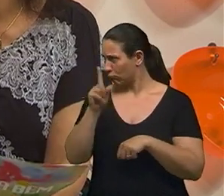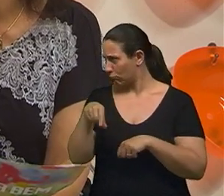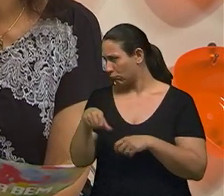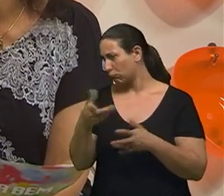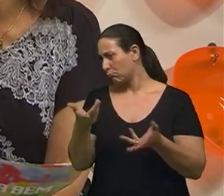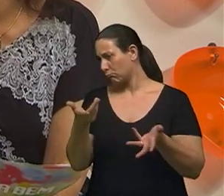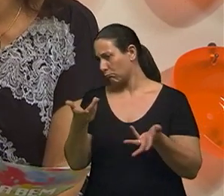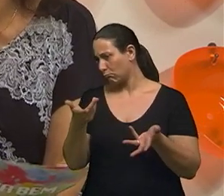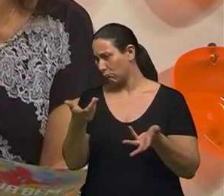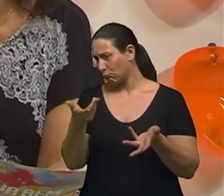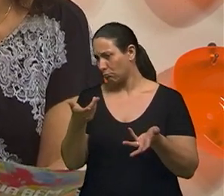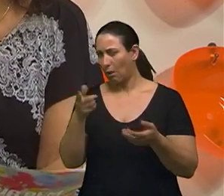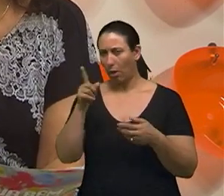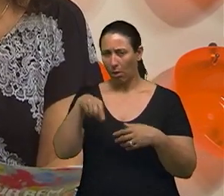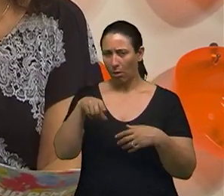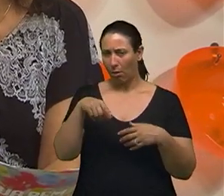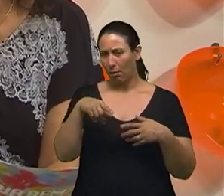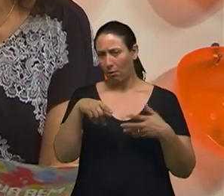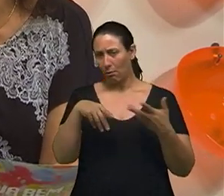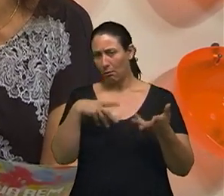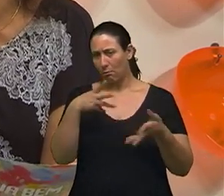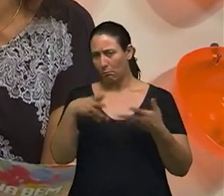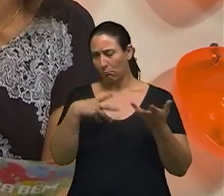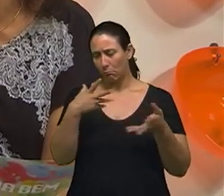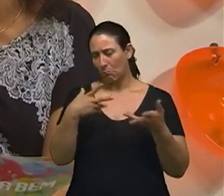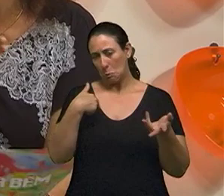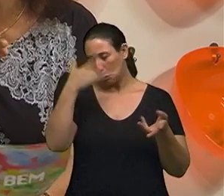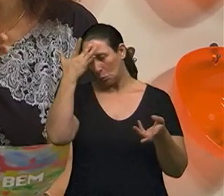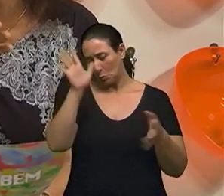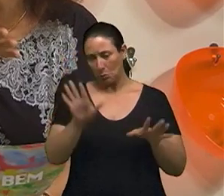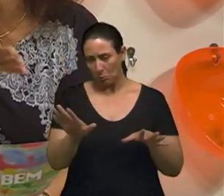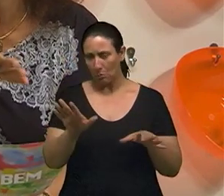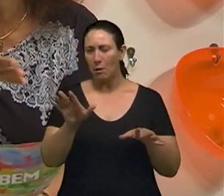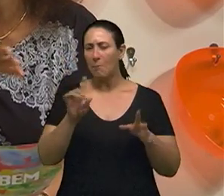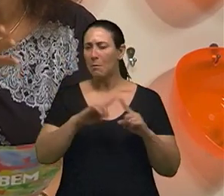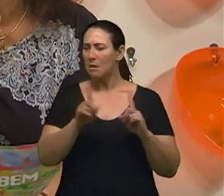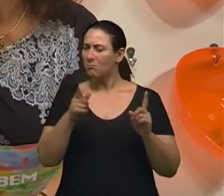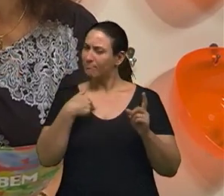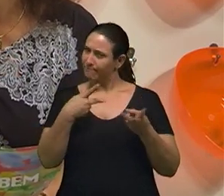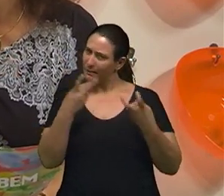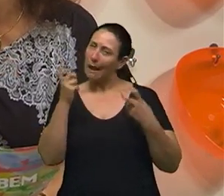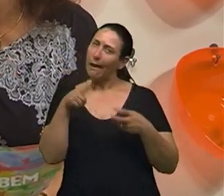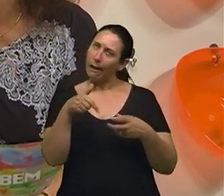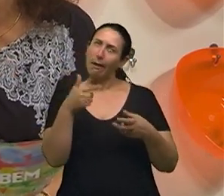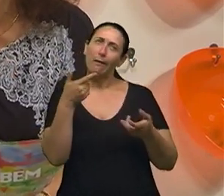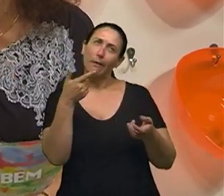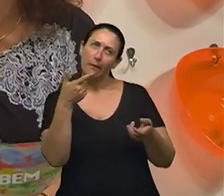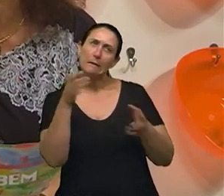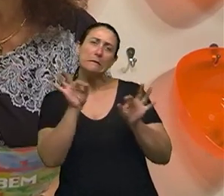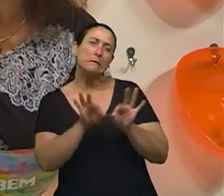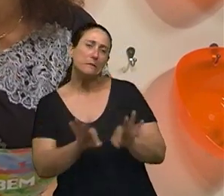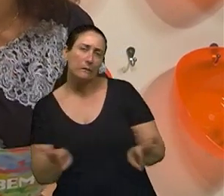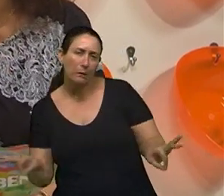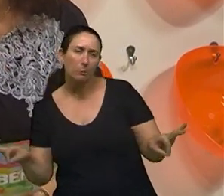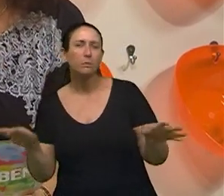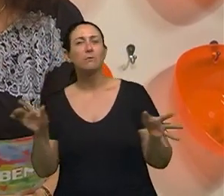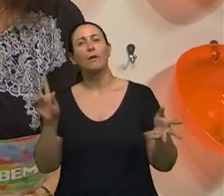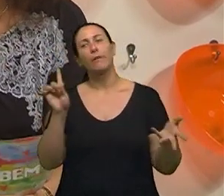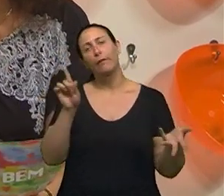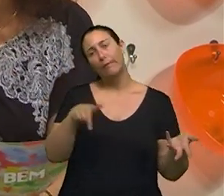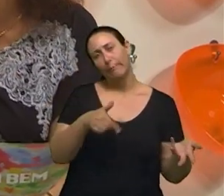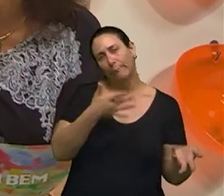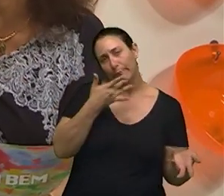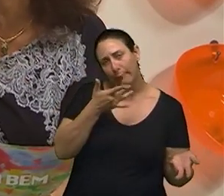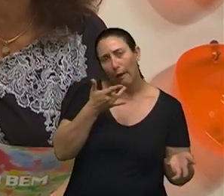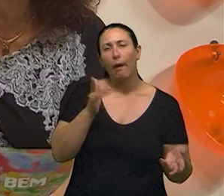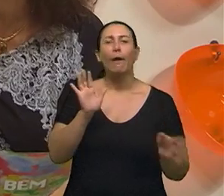extremamente T talvez dizendo uma heresia aqui mas ela me pareceu simples e na na recuperação nos